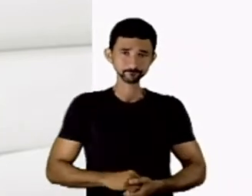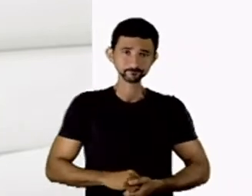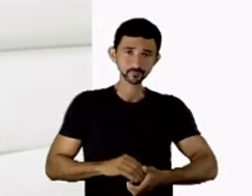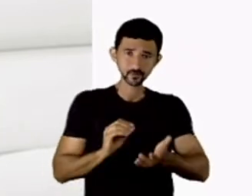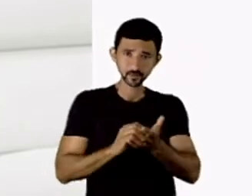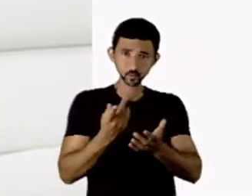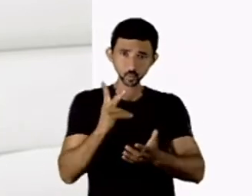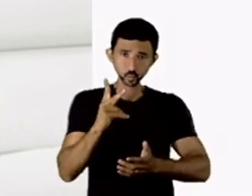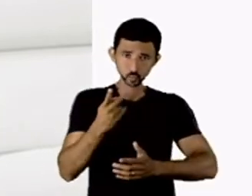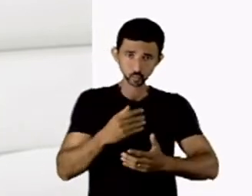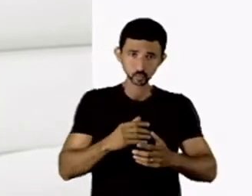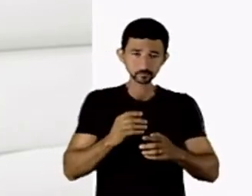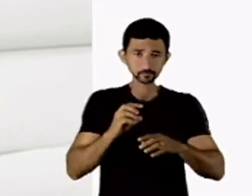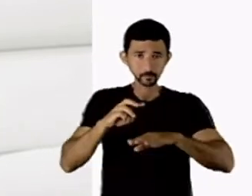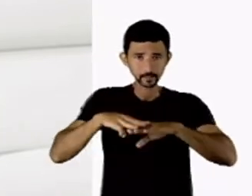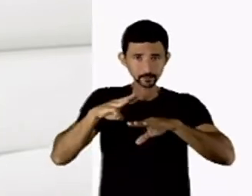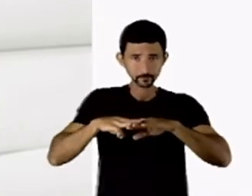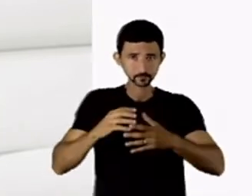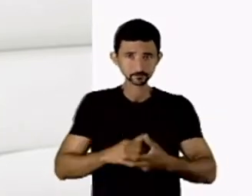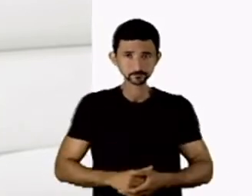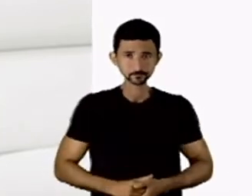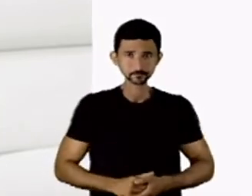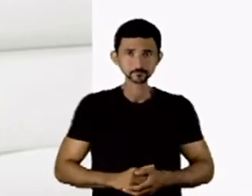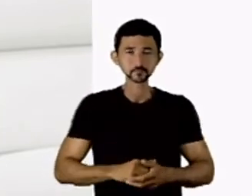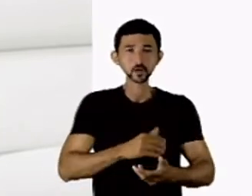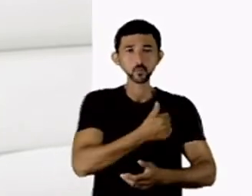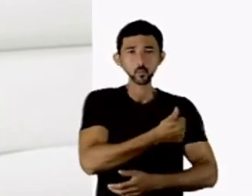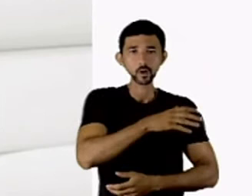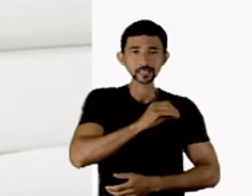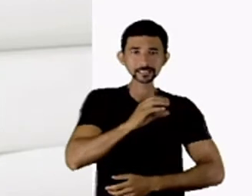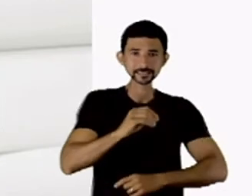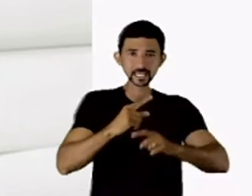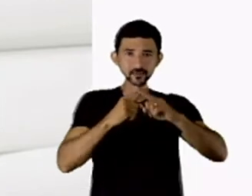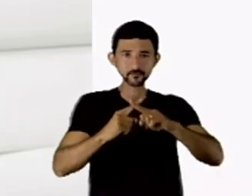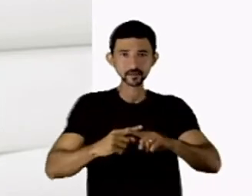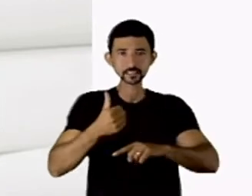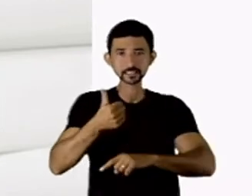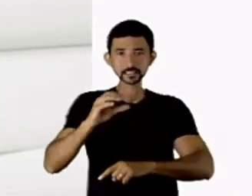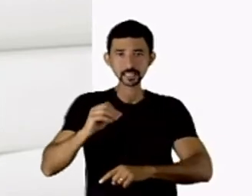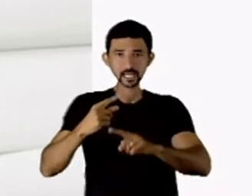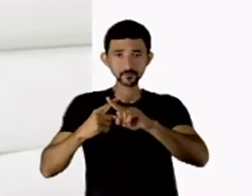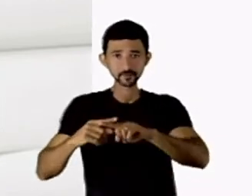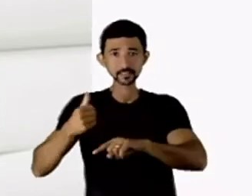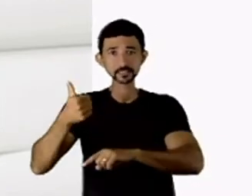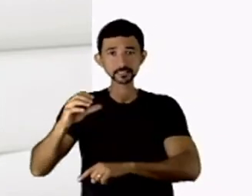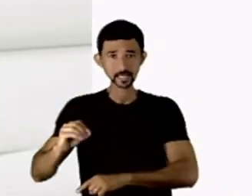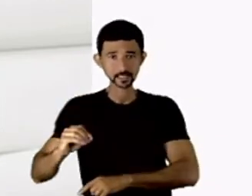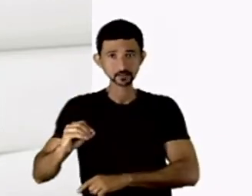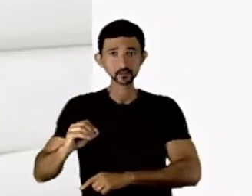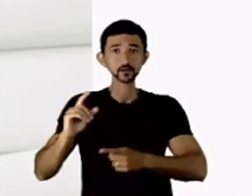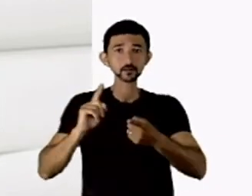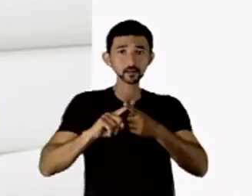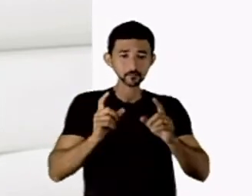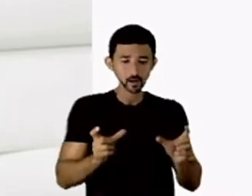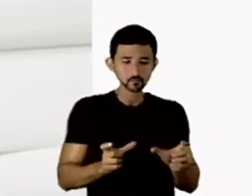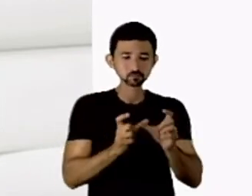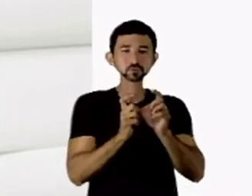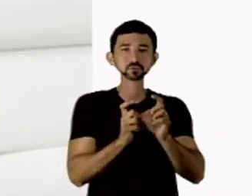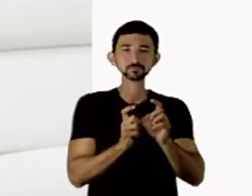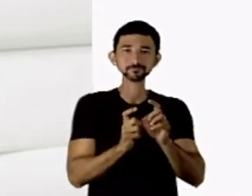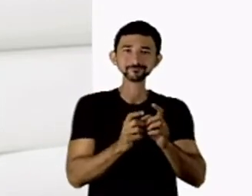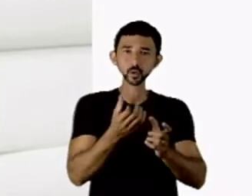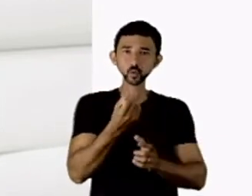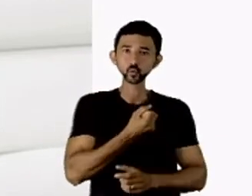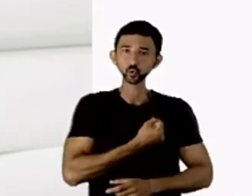foi feita a operação matemática. Agora que eu tenho 100 vezes 10 vezes 10, eu também vou agrupar dois